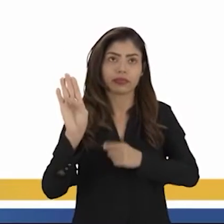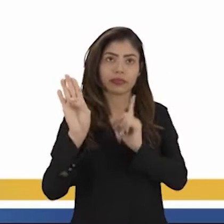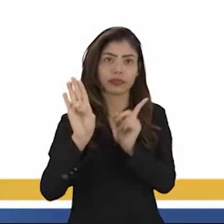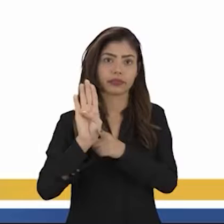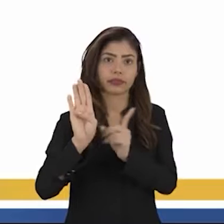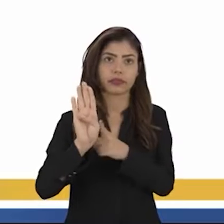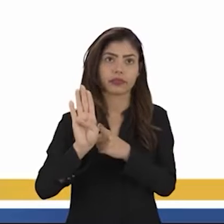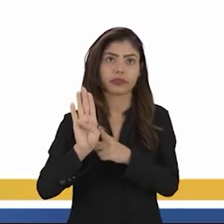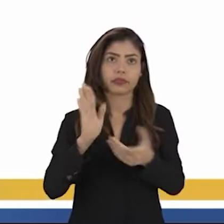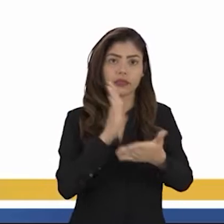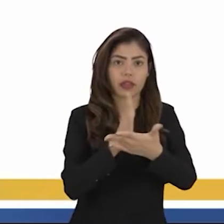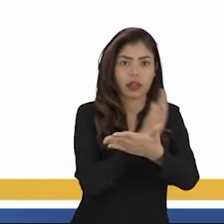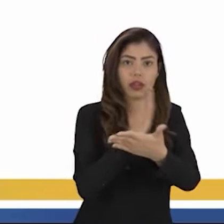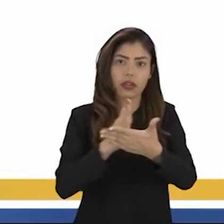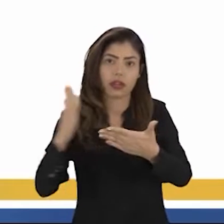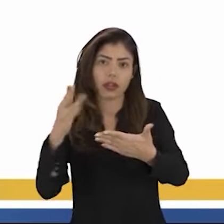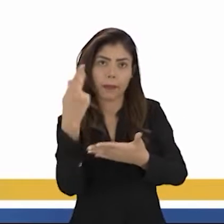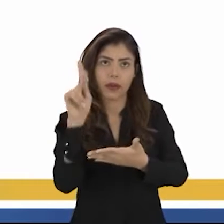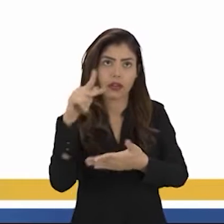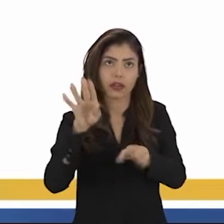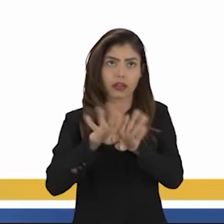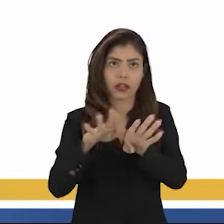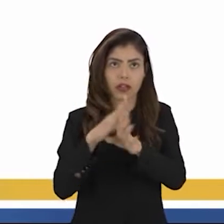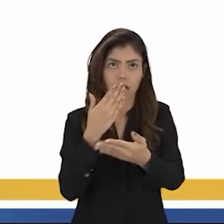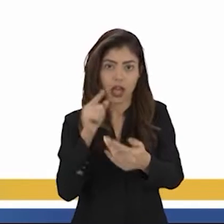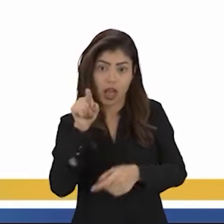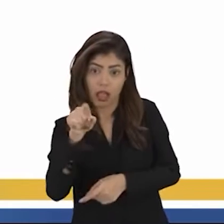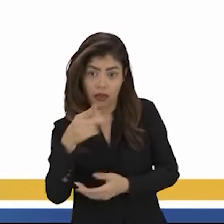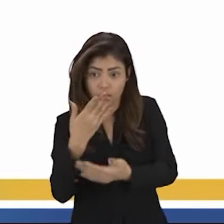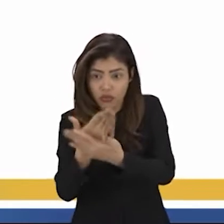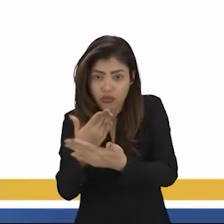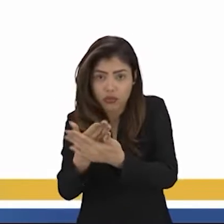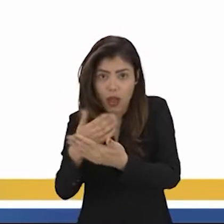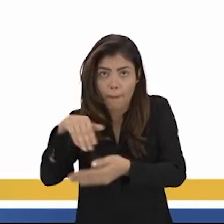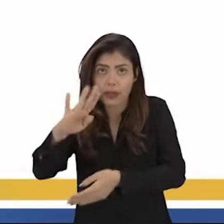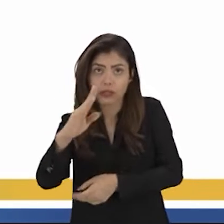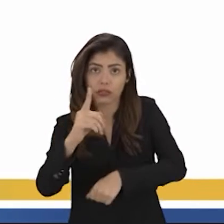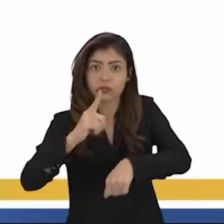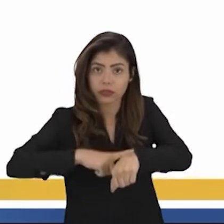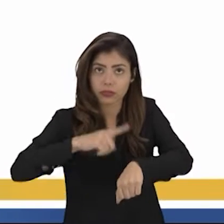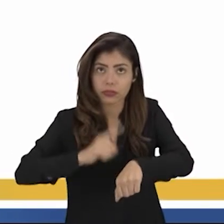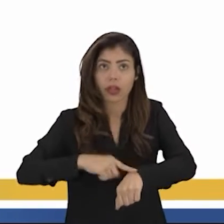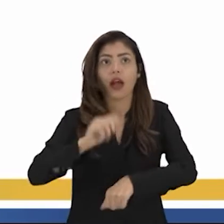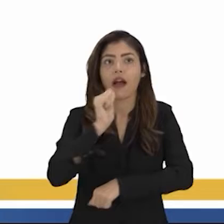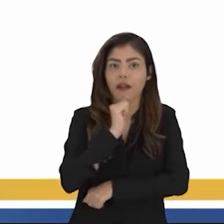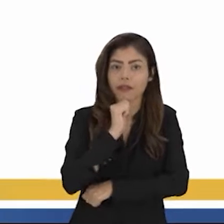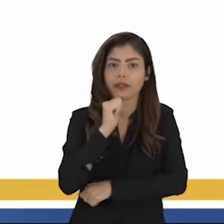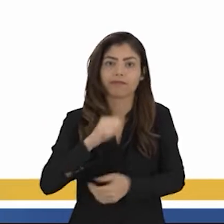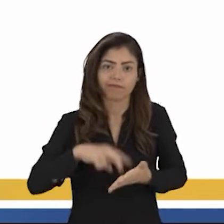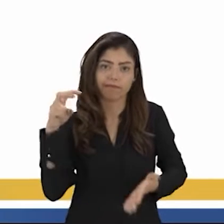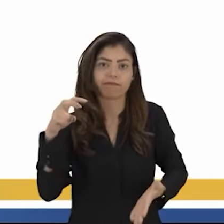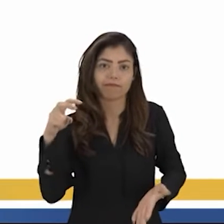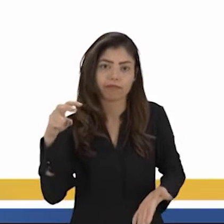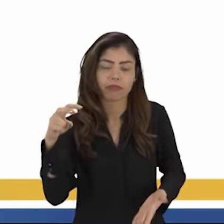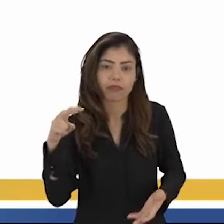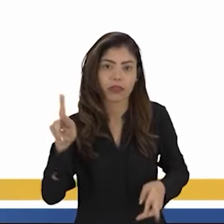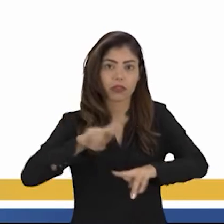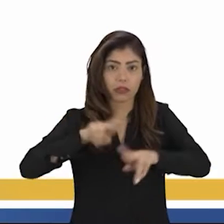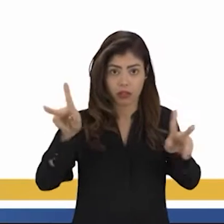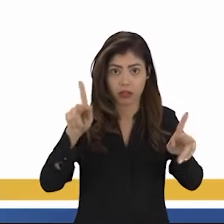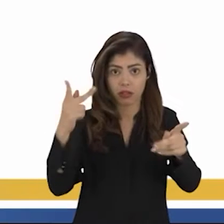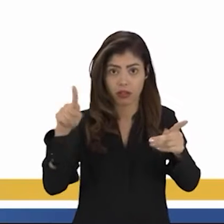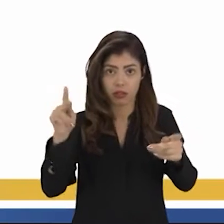B. Separar períodos. Ela vai estudar mais tempo. Ponto. Ainda é cedo. São períodos